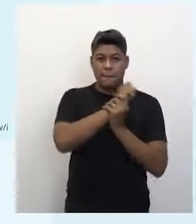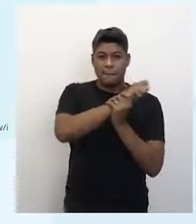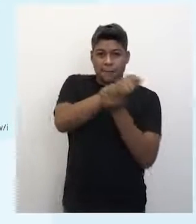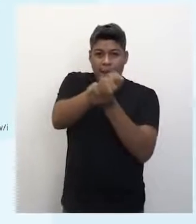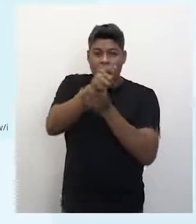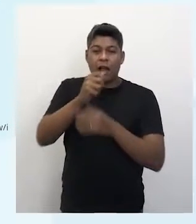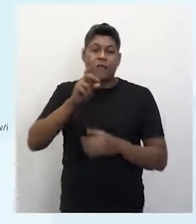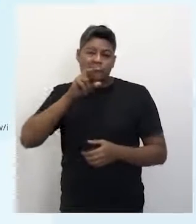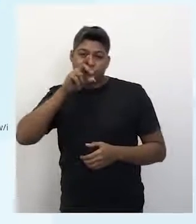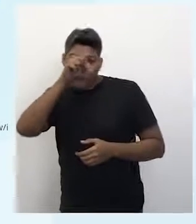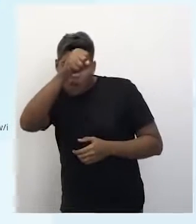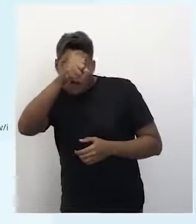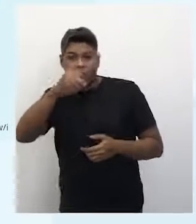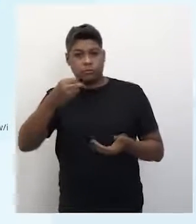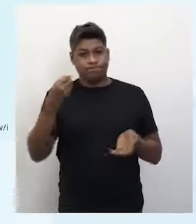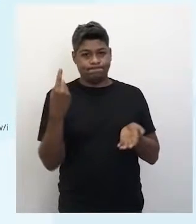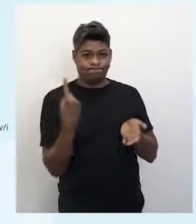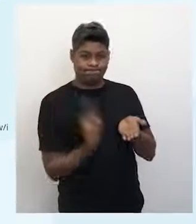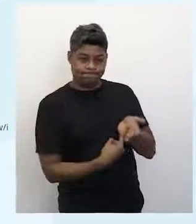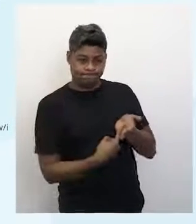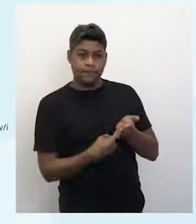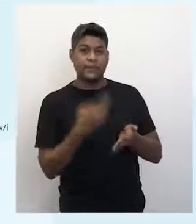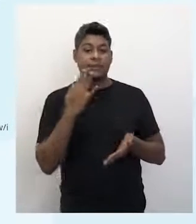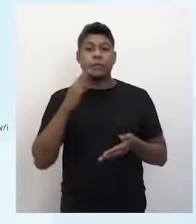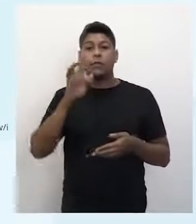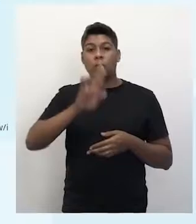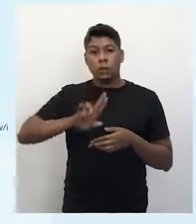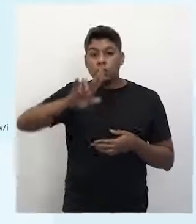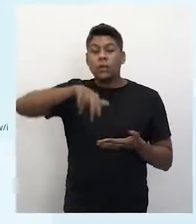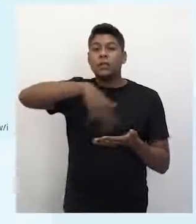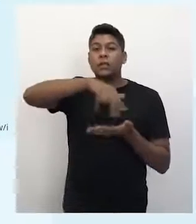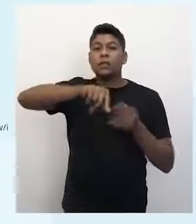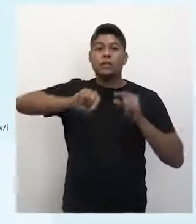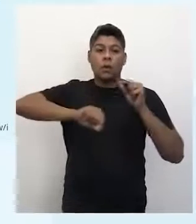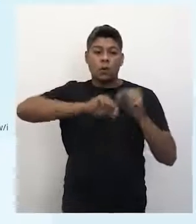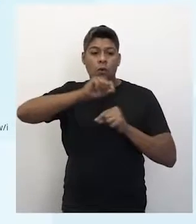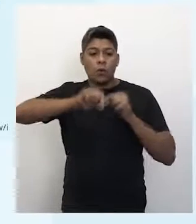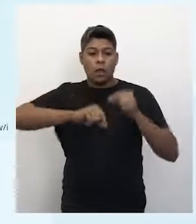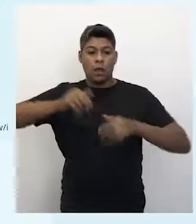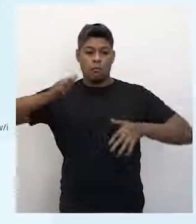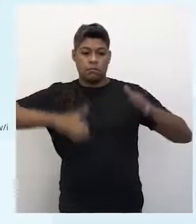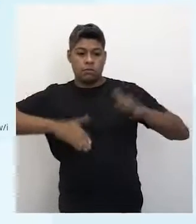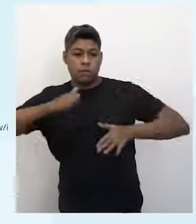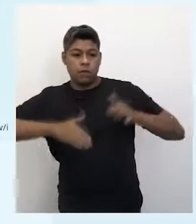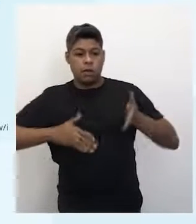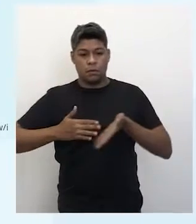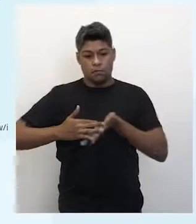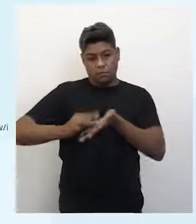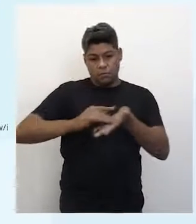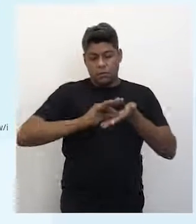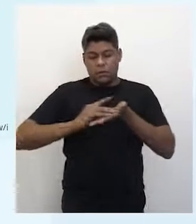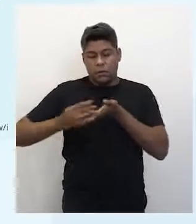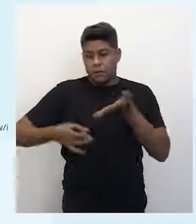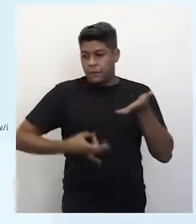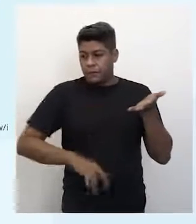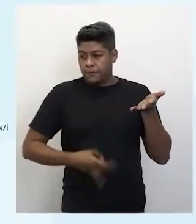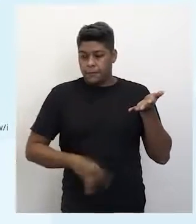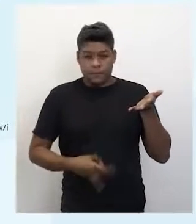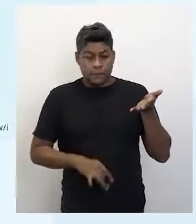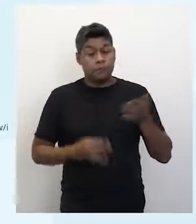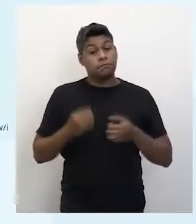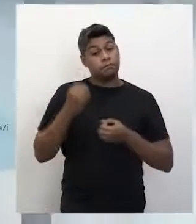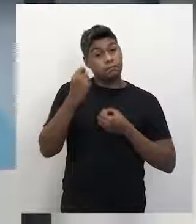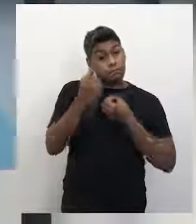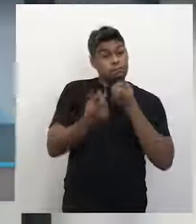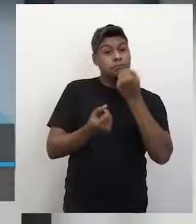com passo bem marcado. Os instrumentos utilizados para essa dança são atabaque, pandeiros e viola. Às vezes, eu já